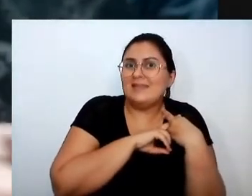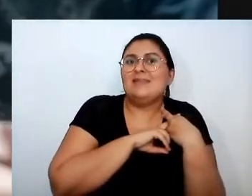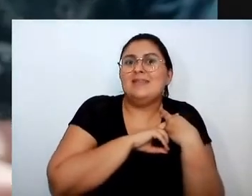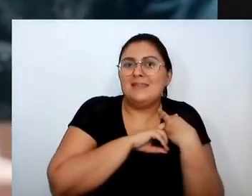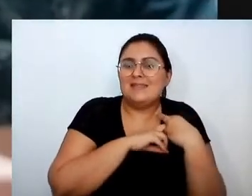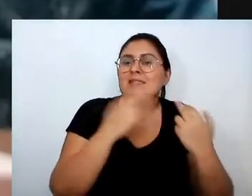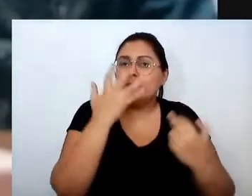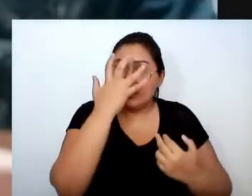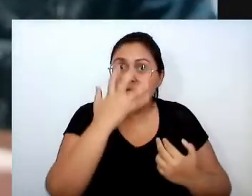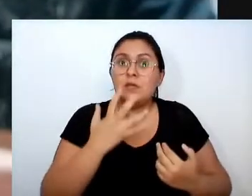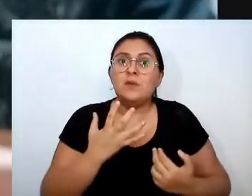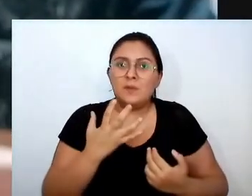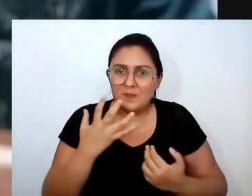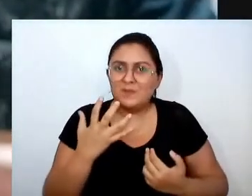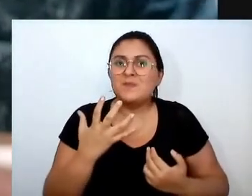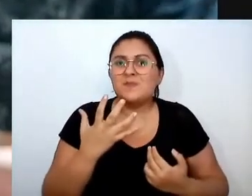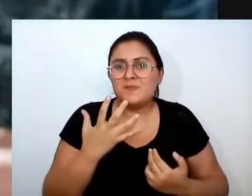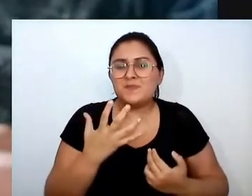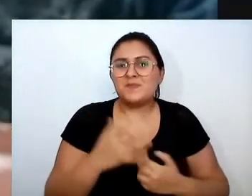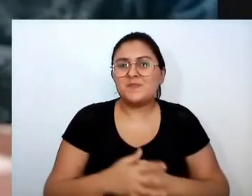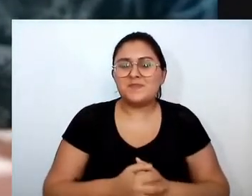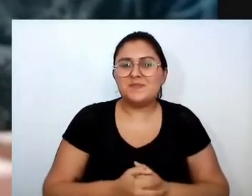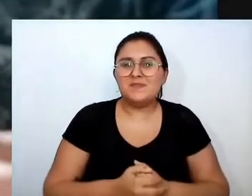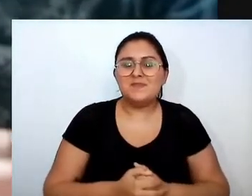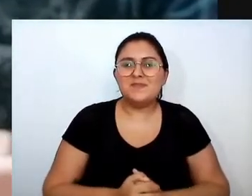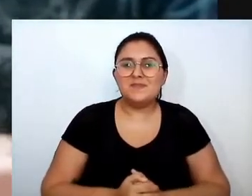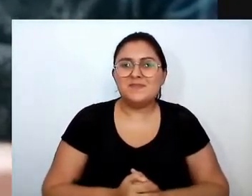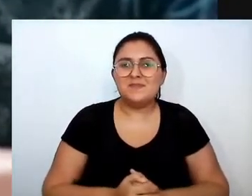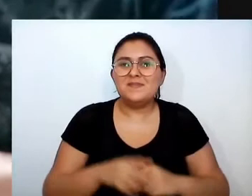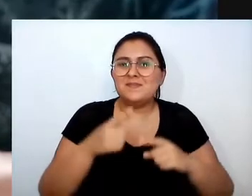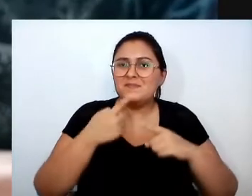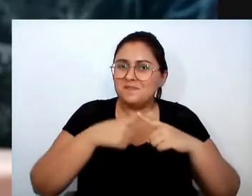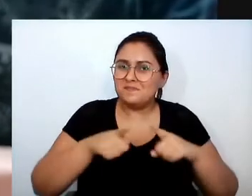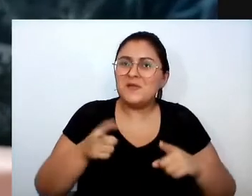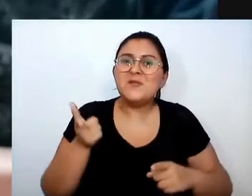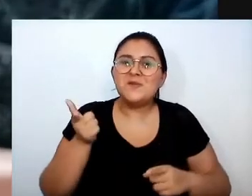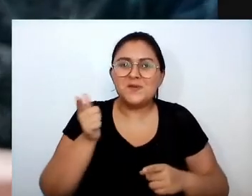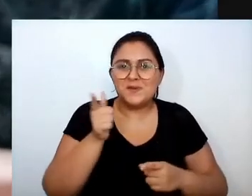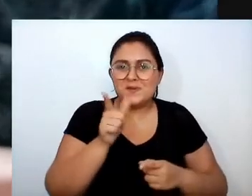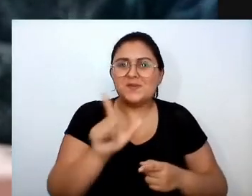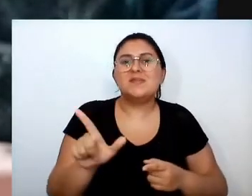né? Mas a gente, sim, graças a Deus, fez tudo,